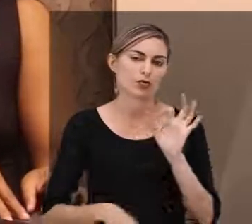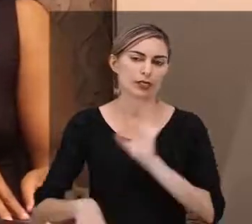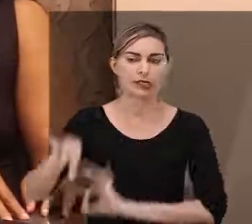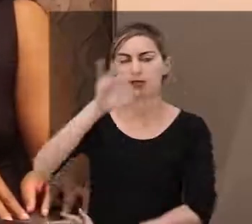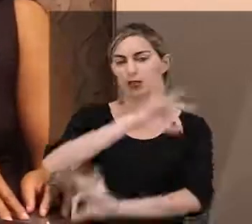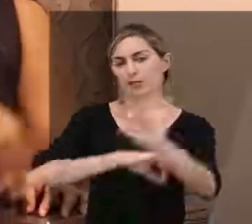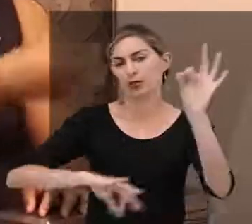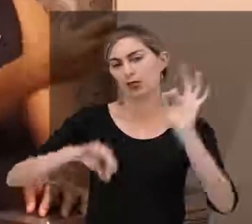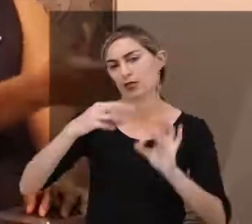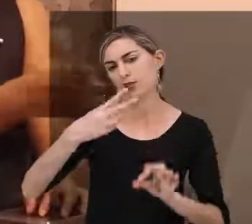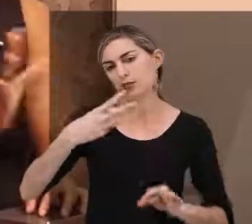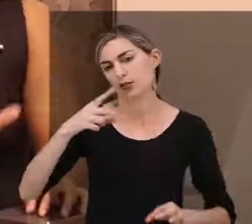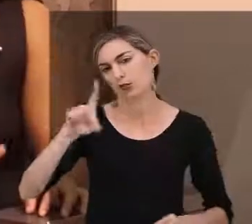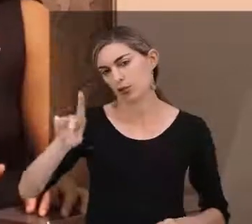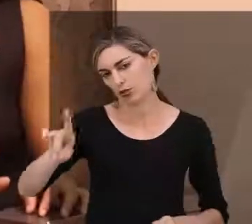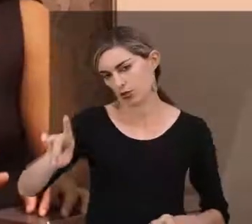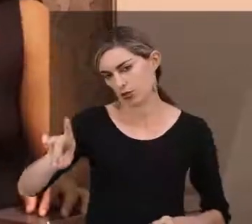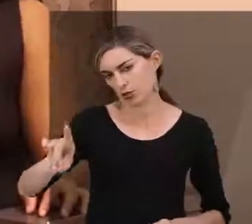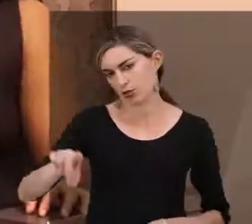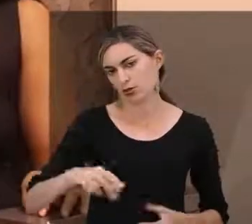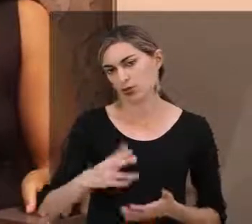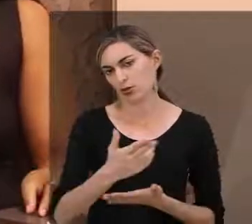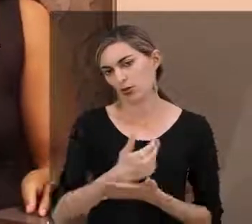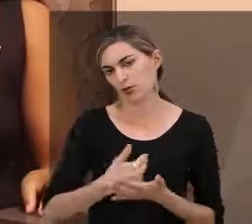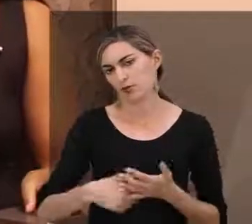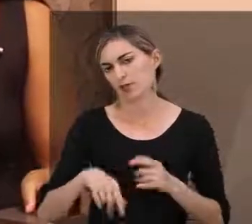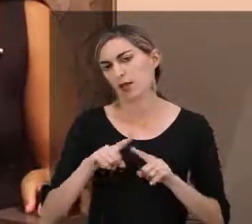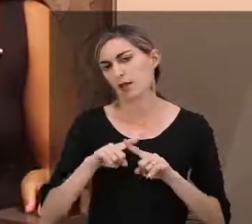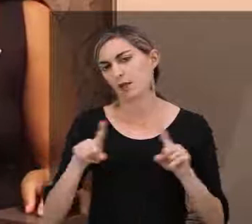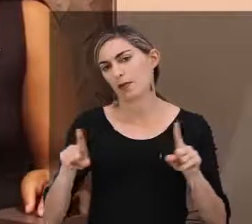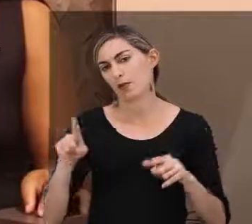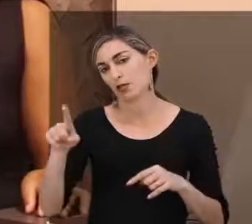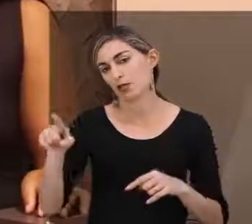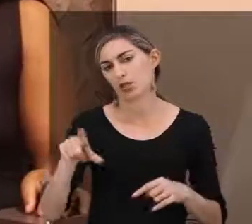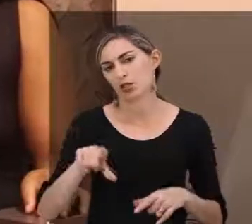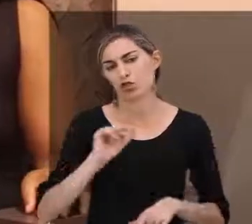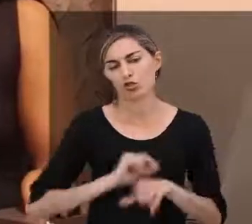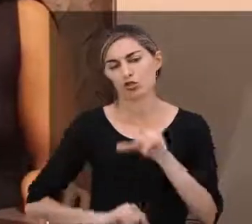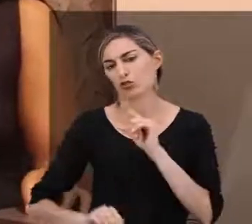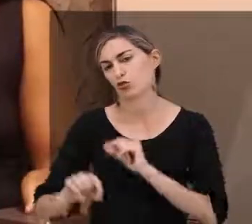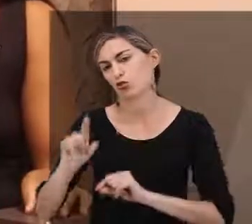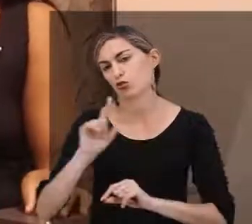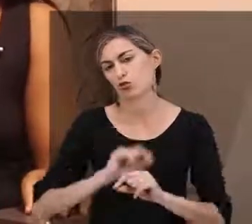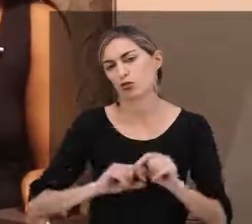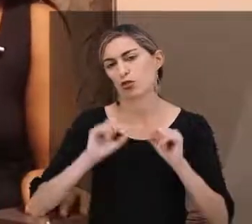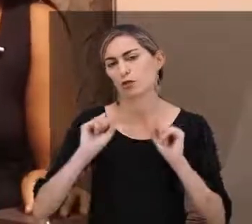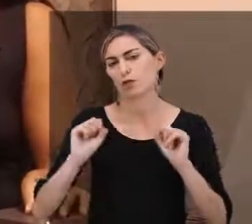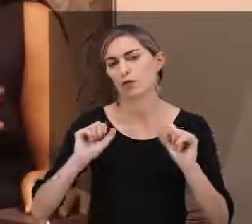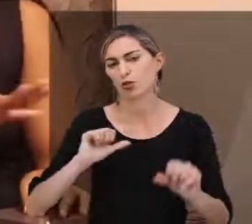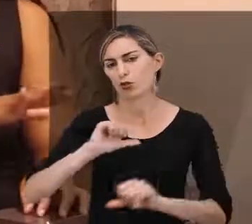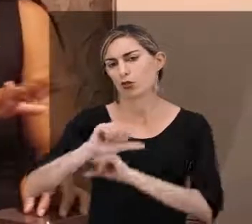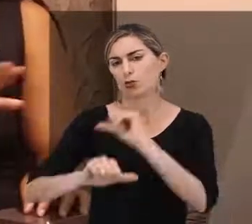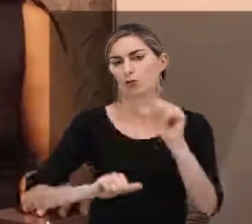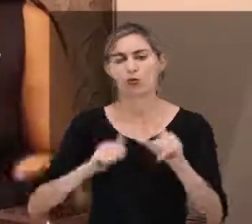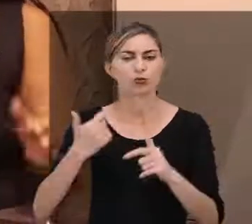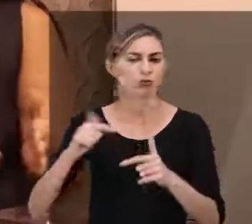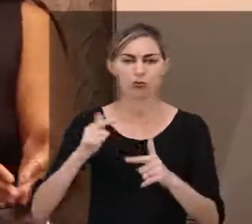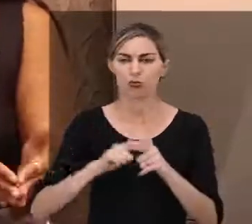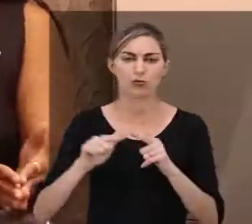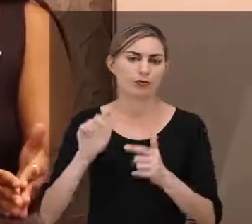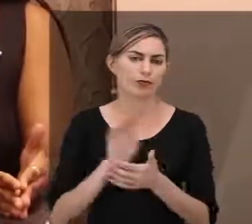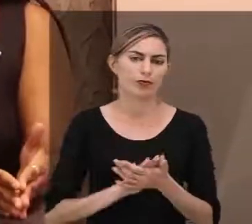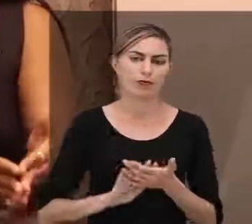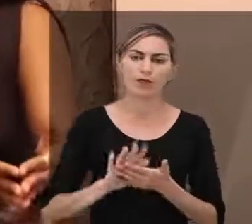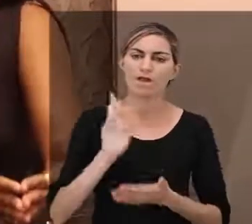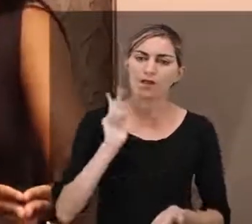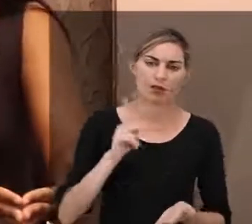projeto 3D e no de layout, mas quando ele for escolher, pode mudar. Não tem problema nenhum. Quando